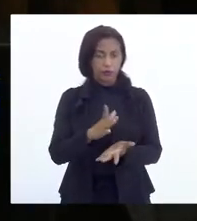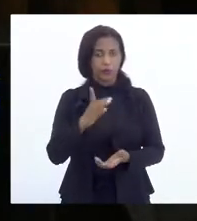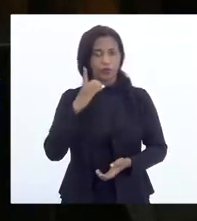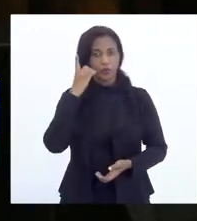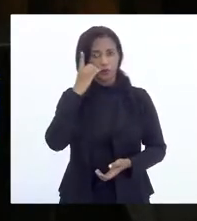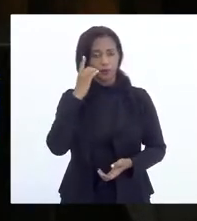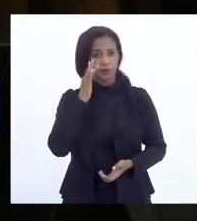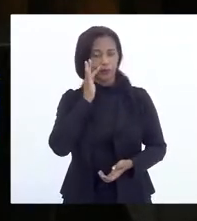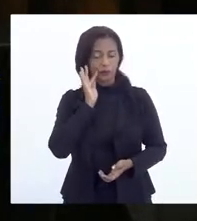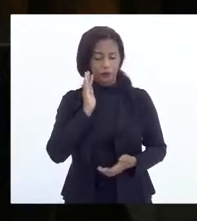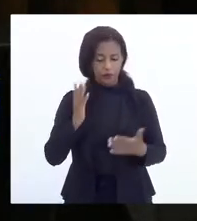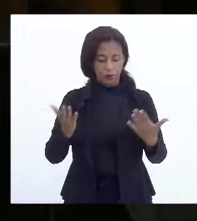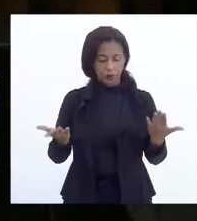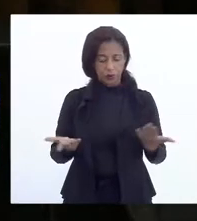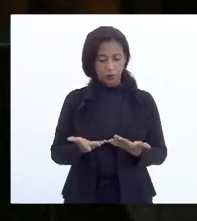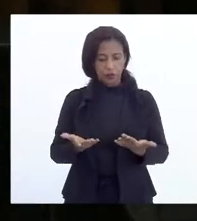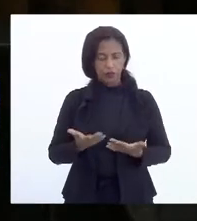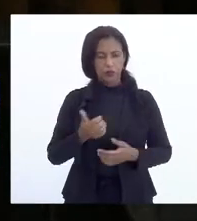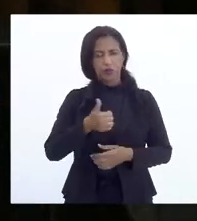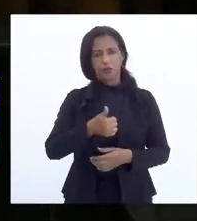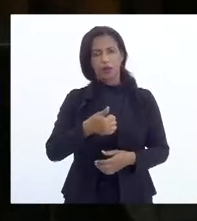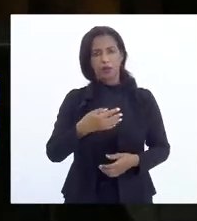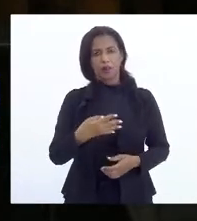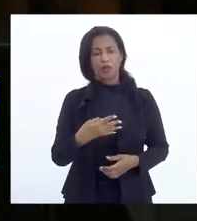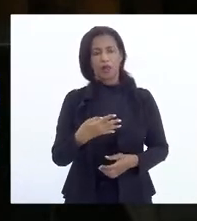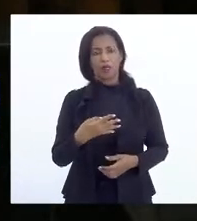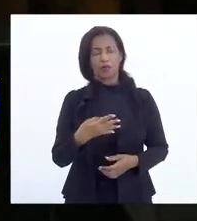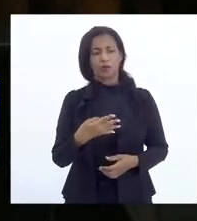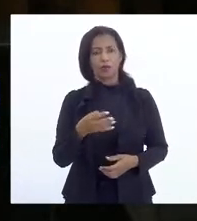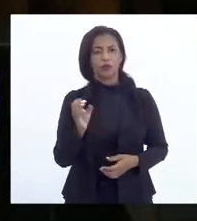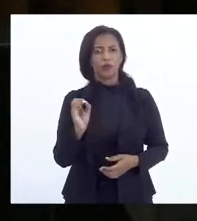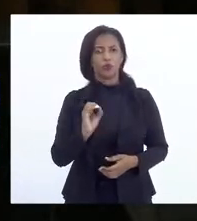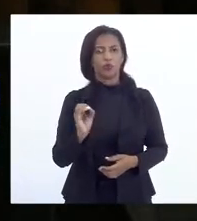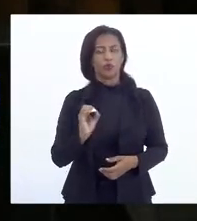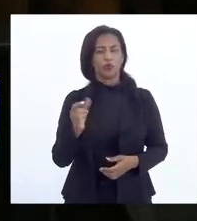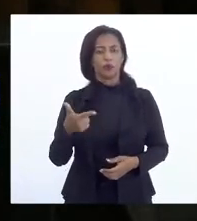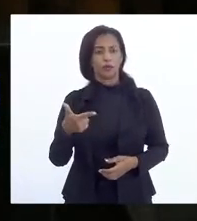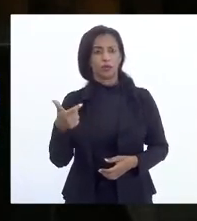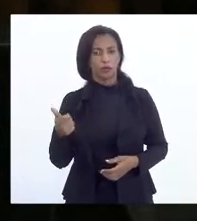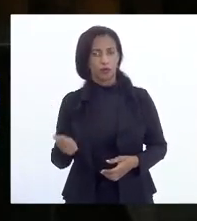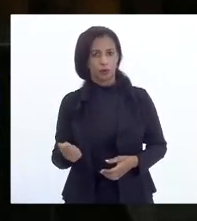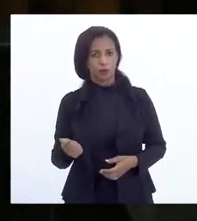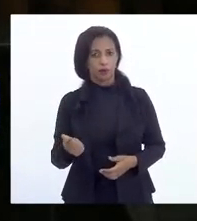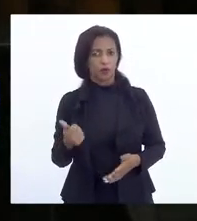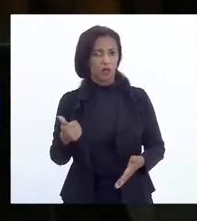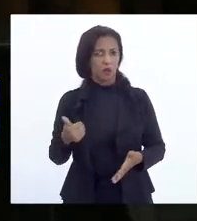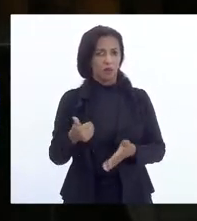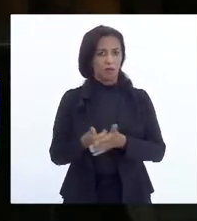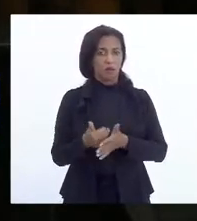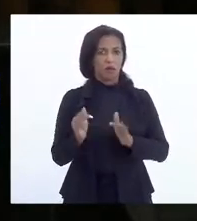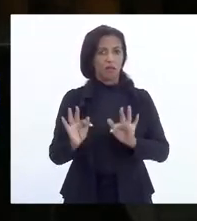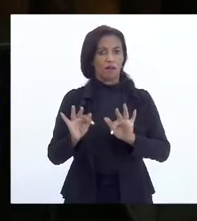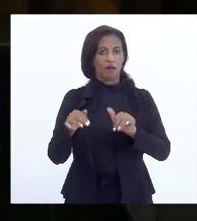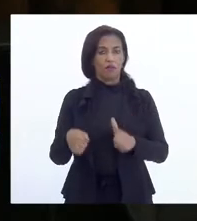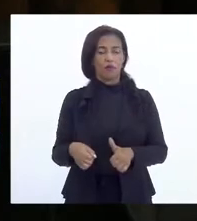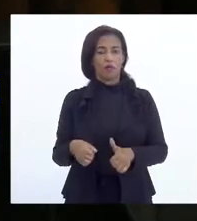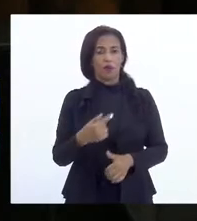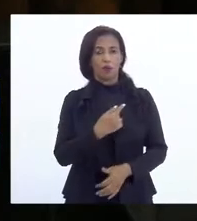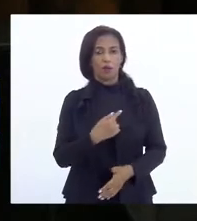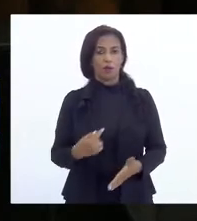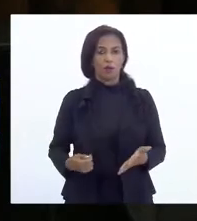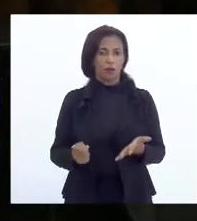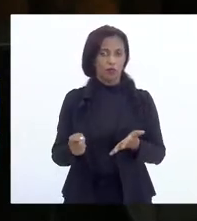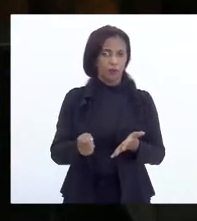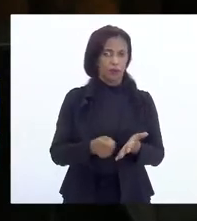Serafini, hoje, 14 de 10 de 21, é o prazo final para o governador